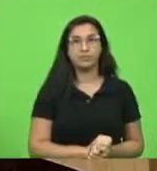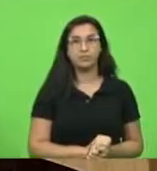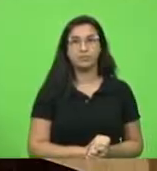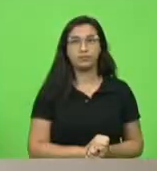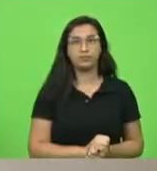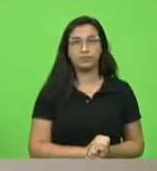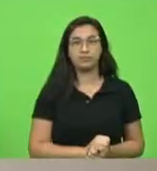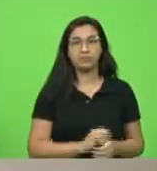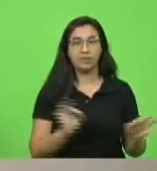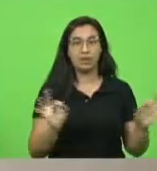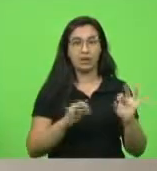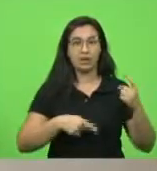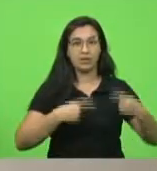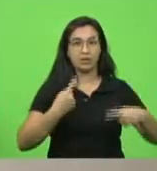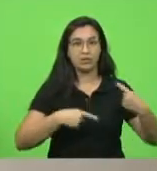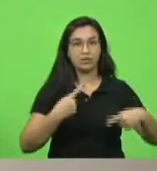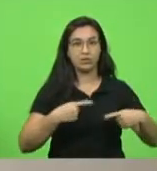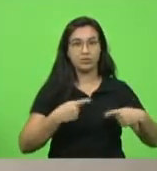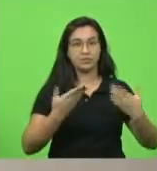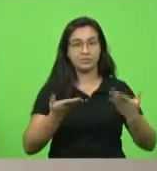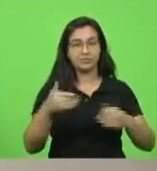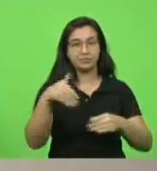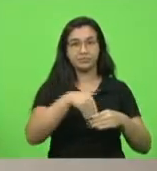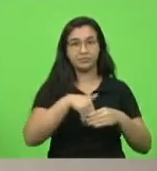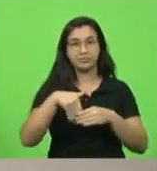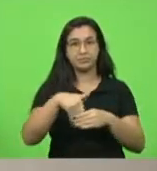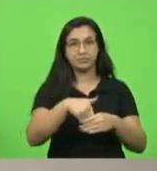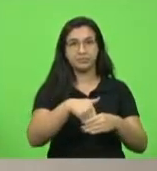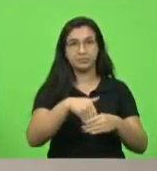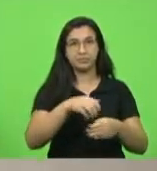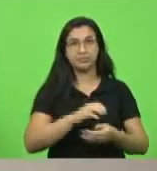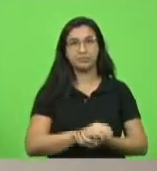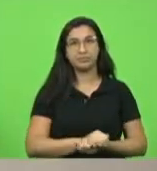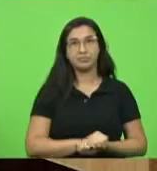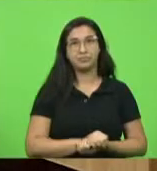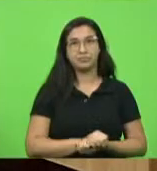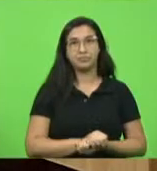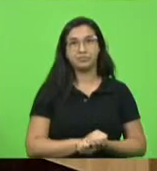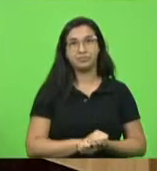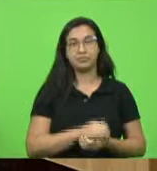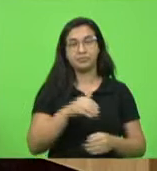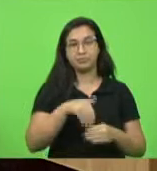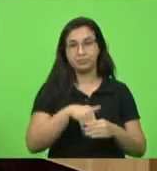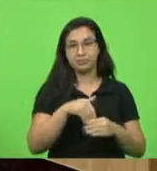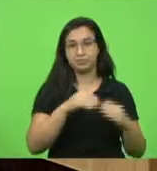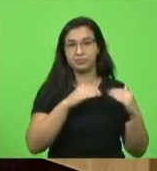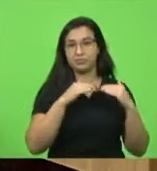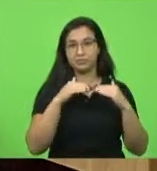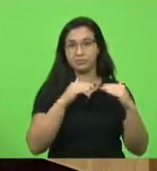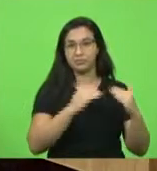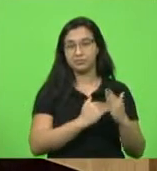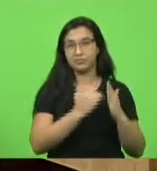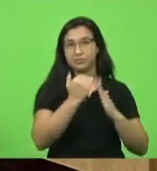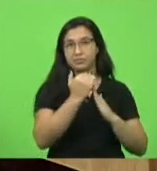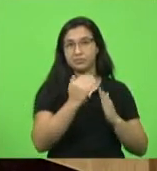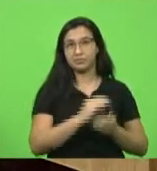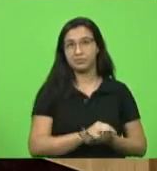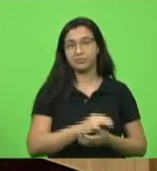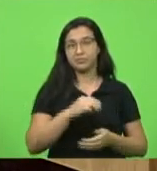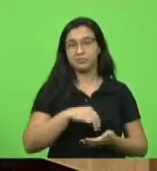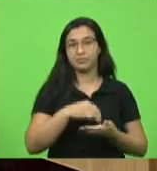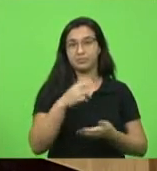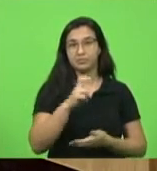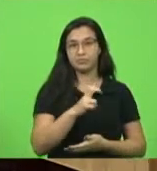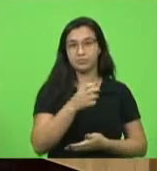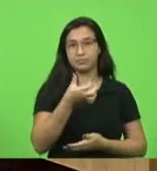Não havendo mais quem queira discutir em votação, deputados que aprovam permaneçam como se encontram. Aprovado por maioria. Moção 56, autor